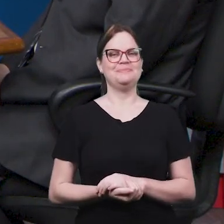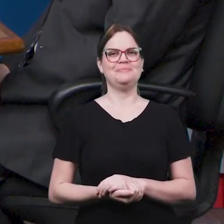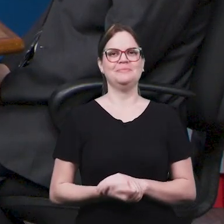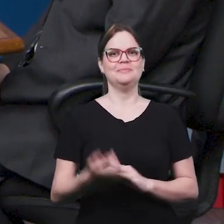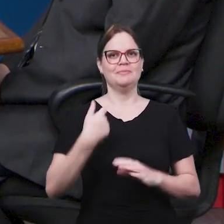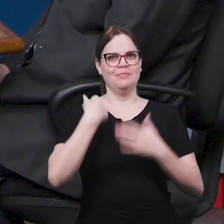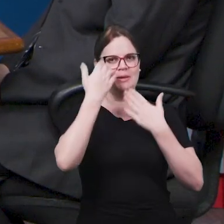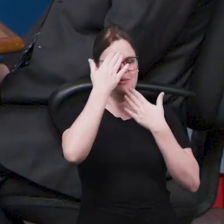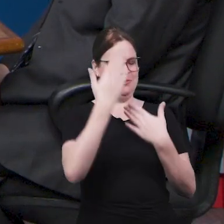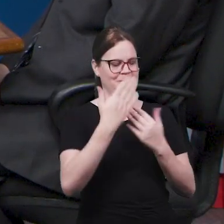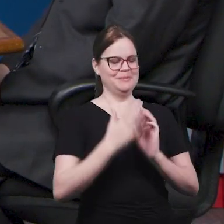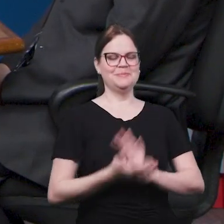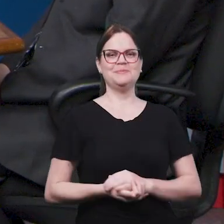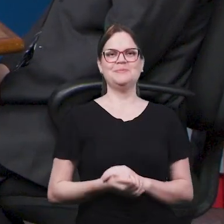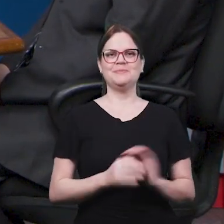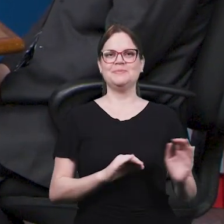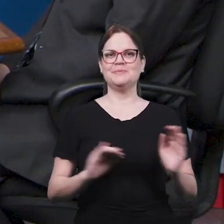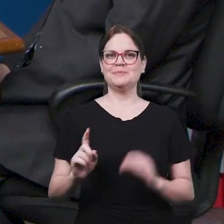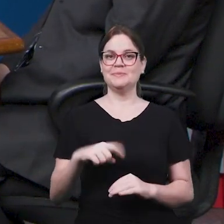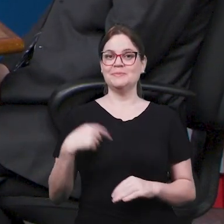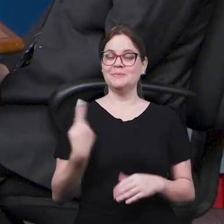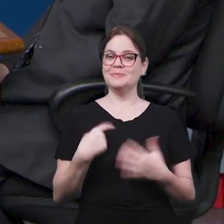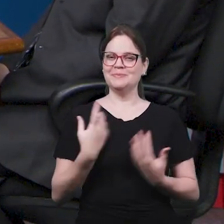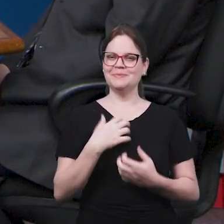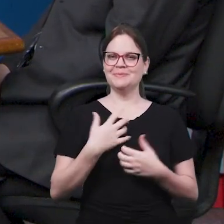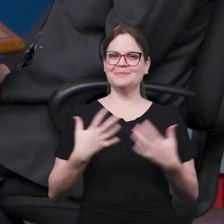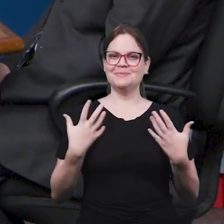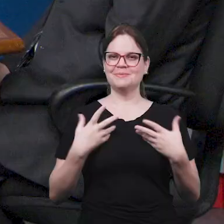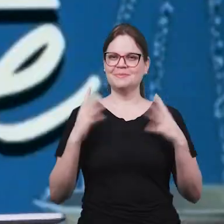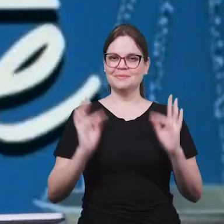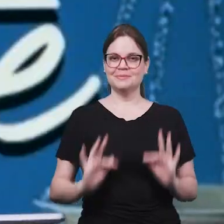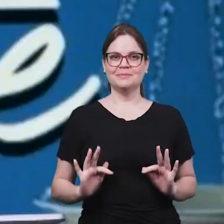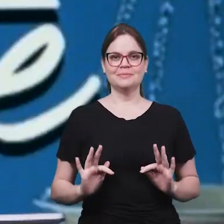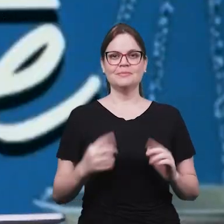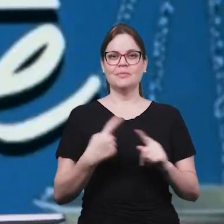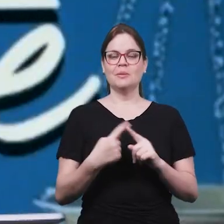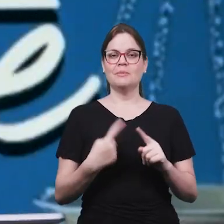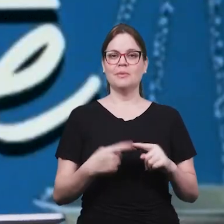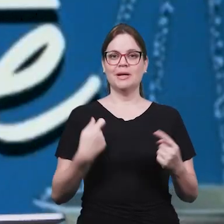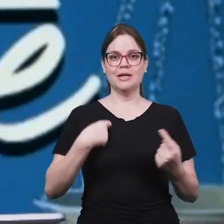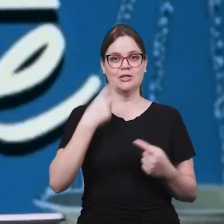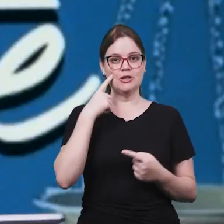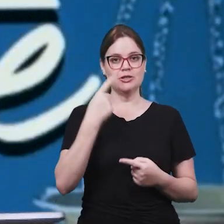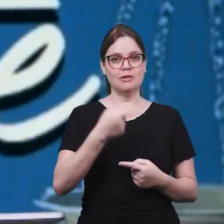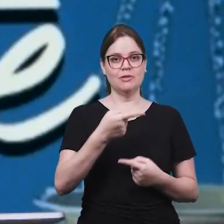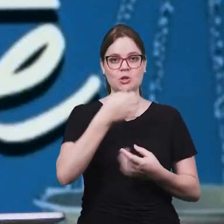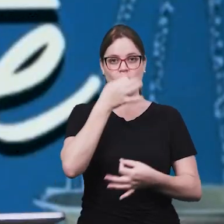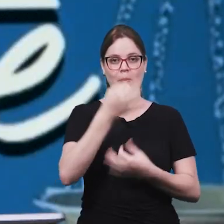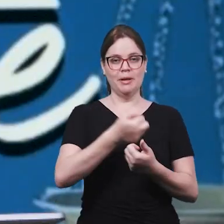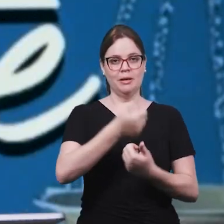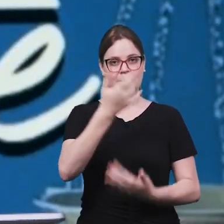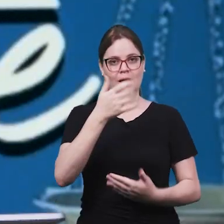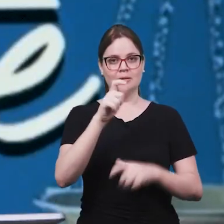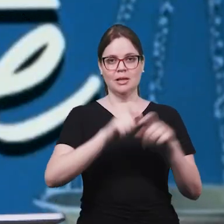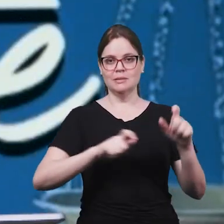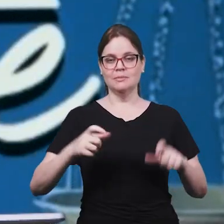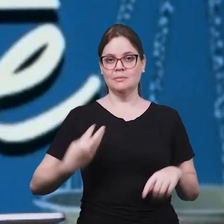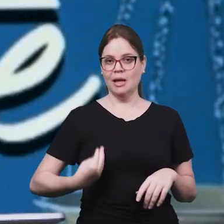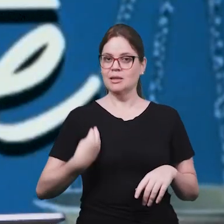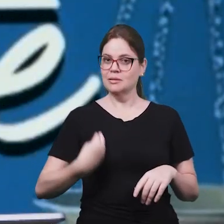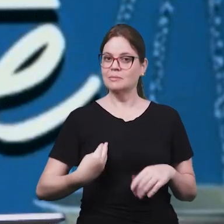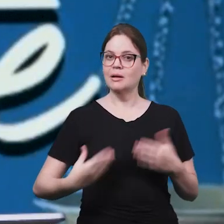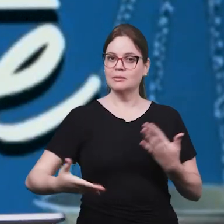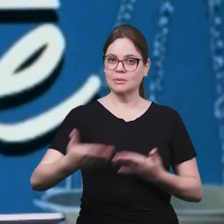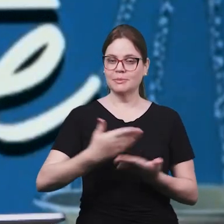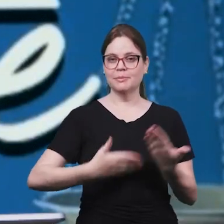Eu agradeço. Nós ficamos muito felizes com a participação que temos tido de irmãos, irmãs e outras pessoas que têm